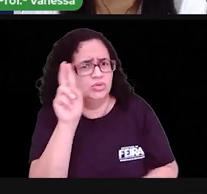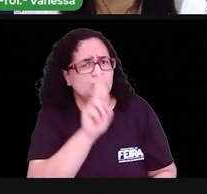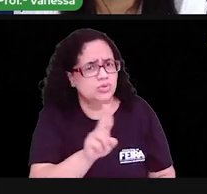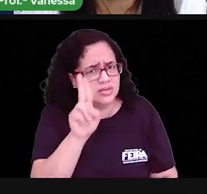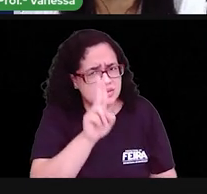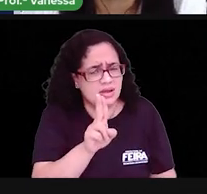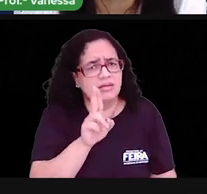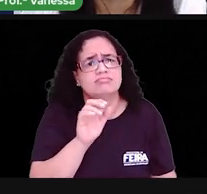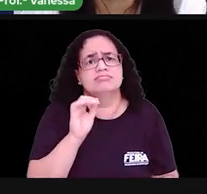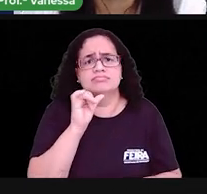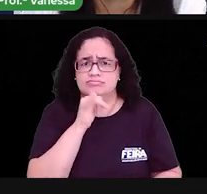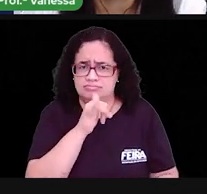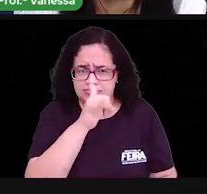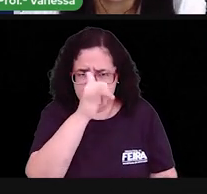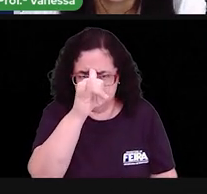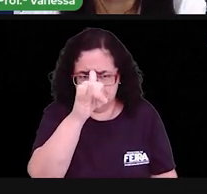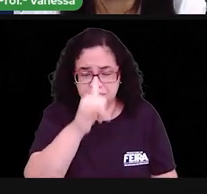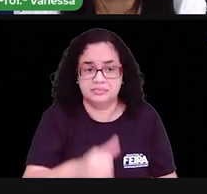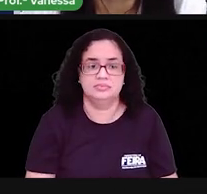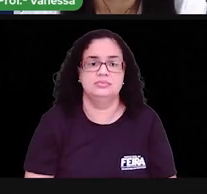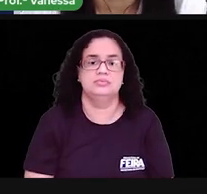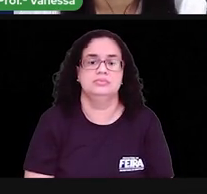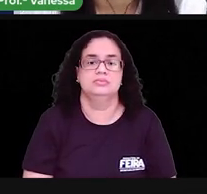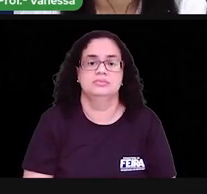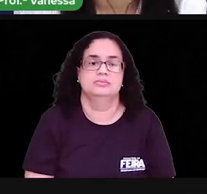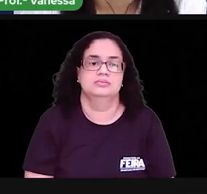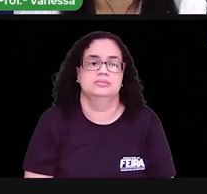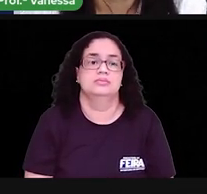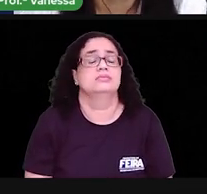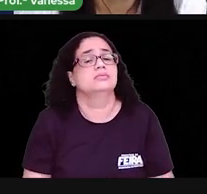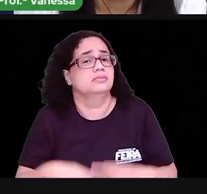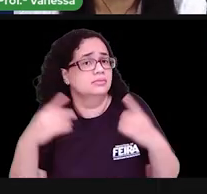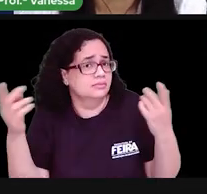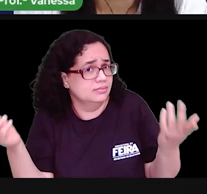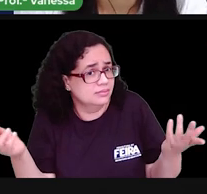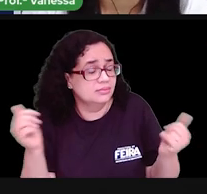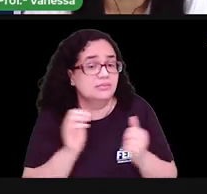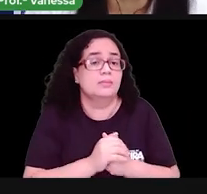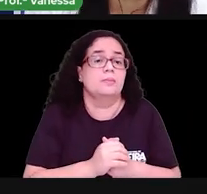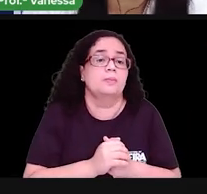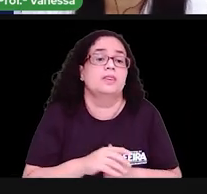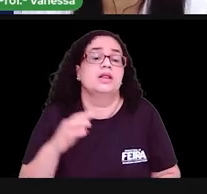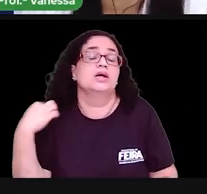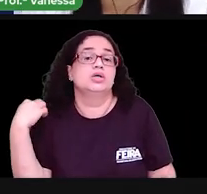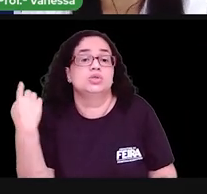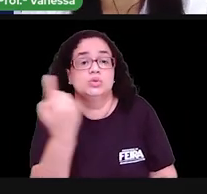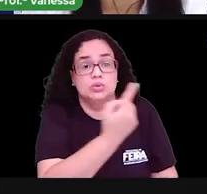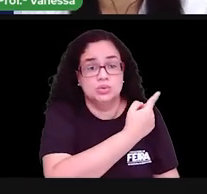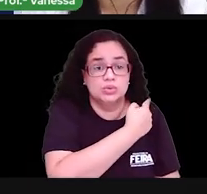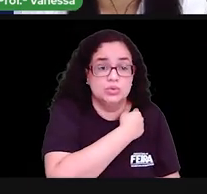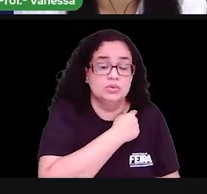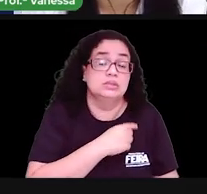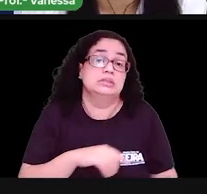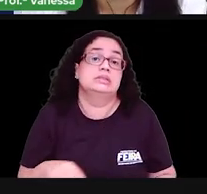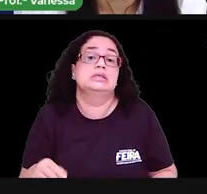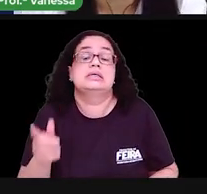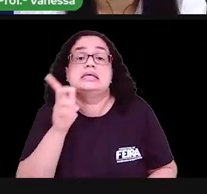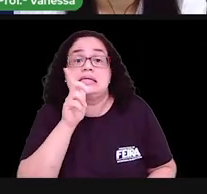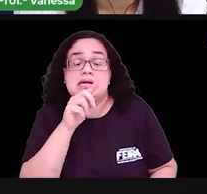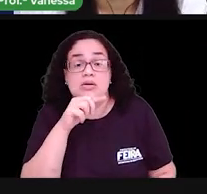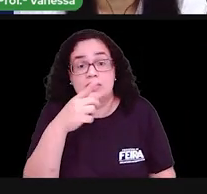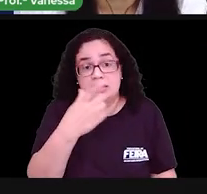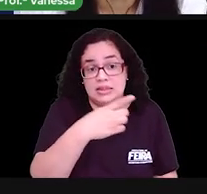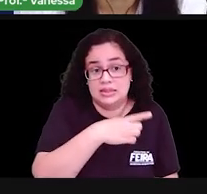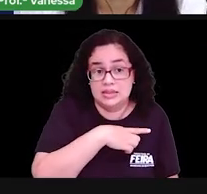ser utilizada na geração de energia é além de todas as utilidades de água